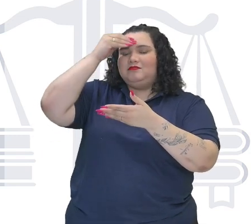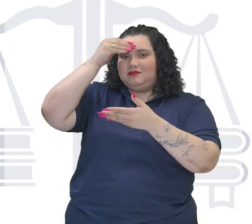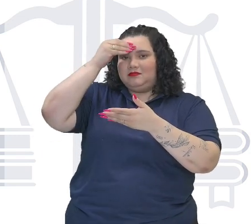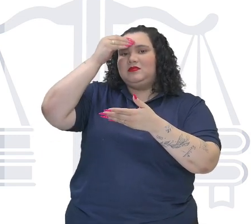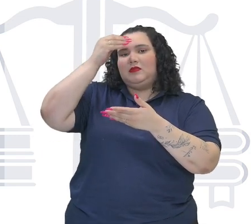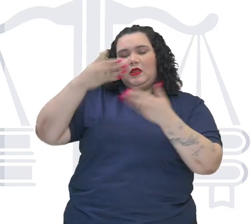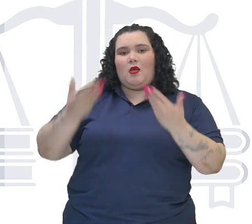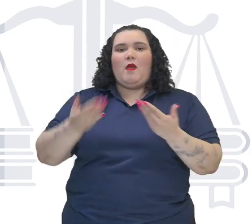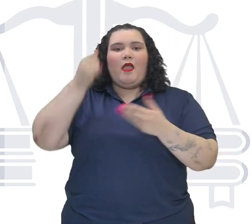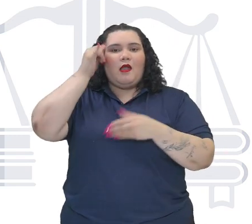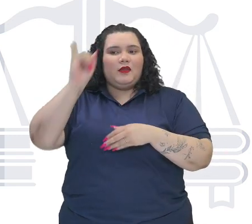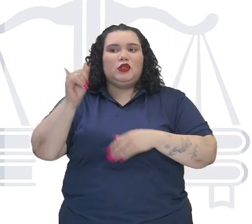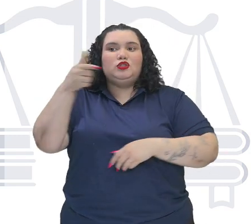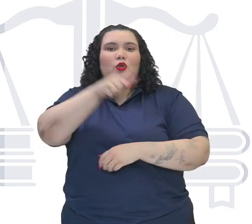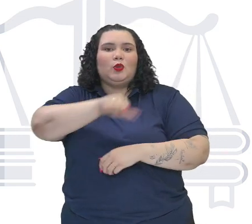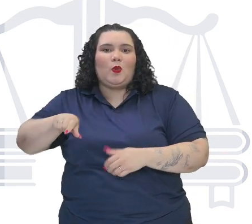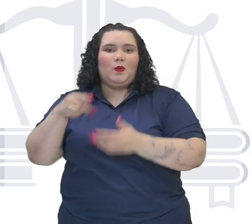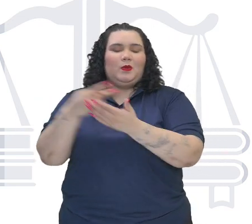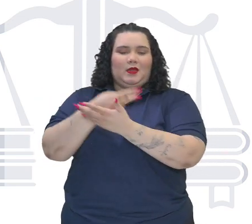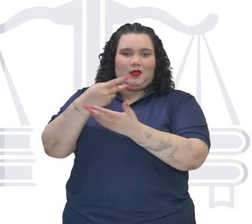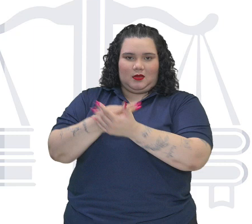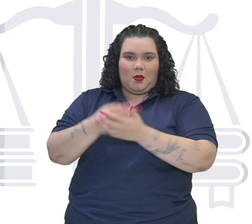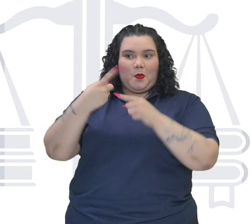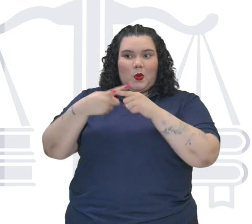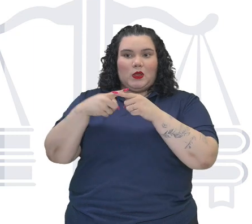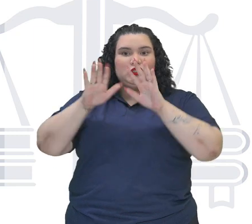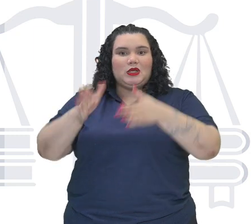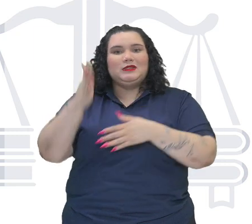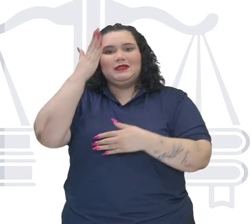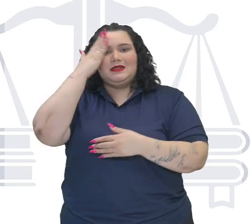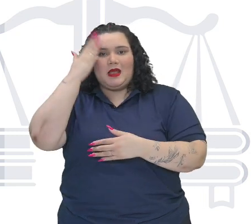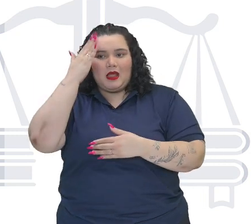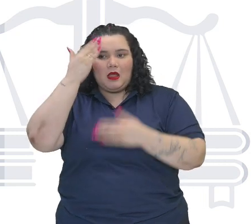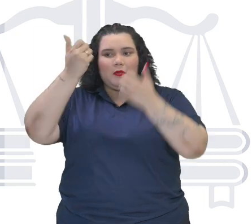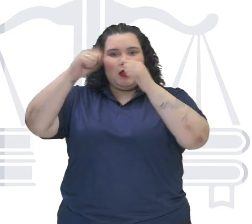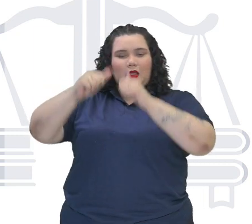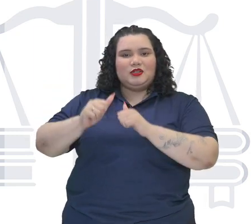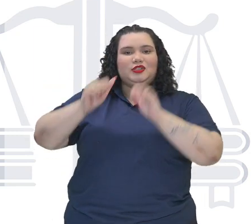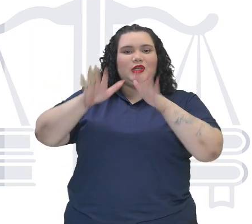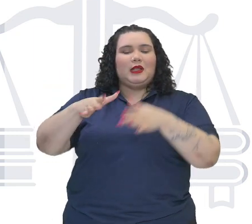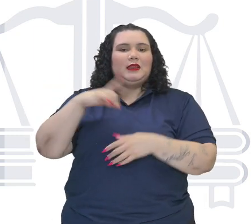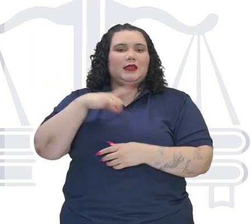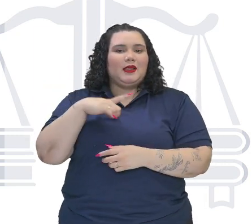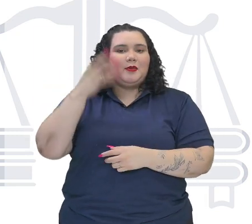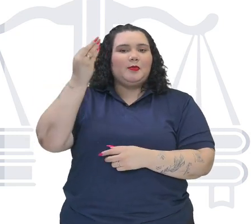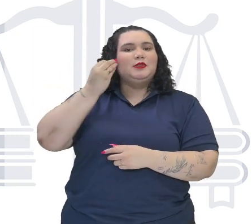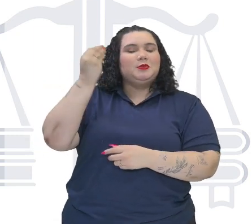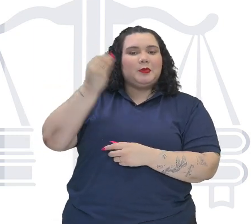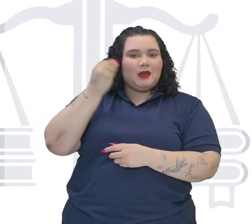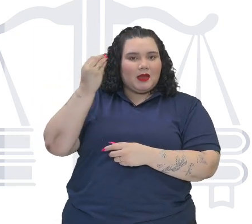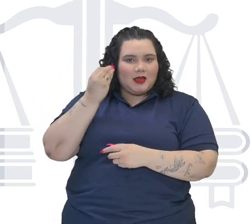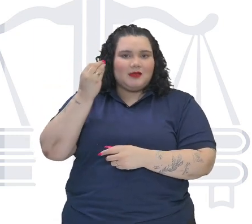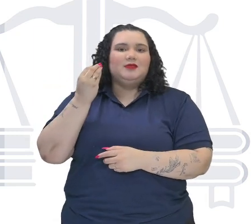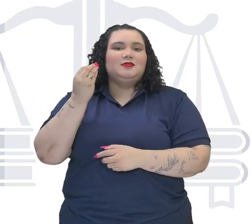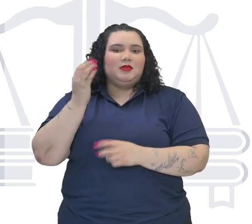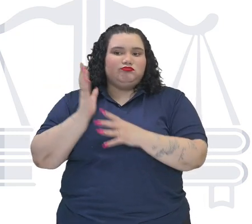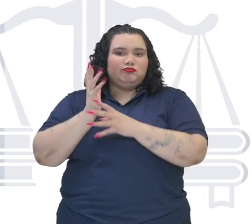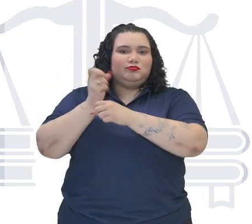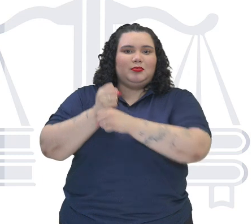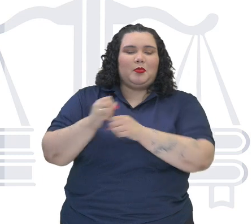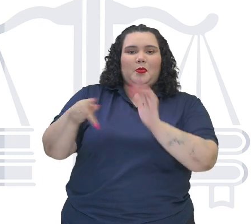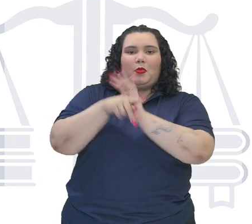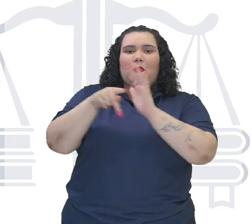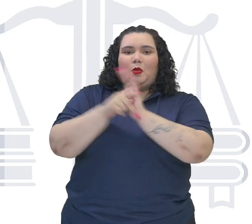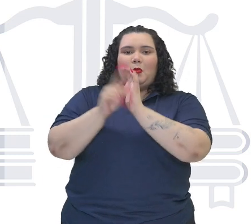outro aspecto, né? Porque ele já pensou sobre, ele tem ali aquela experiência, aquele conhecimento metacognitivo que